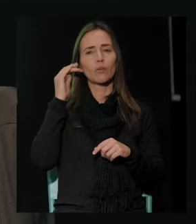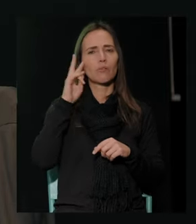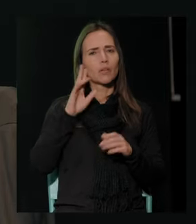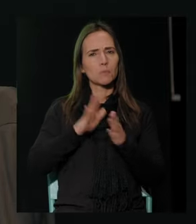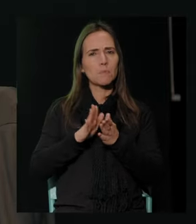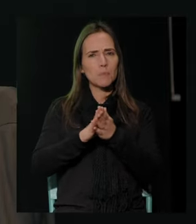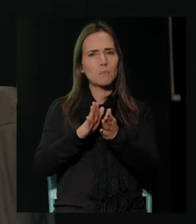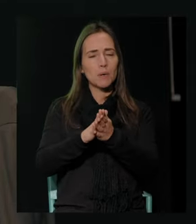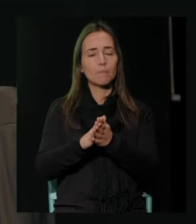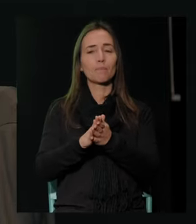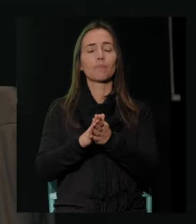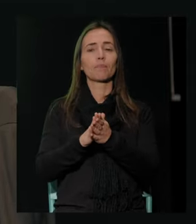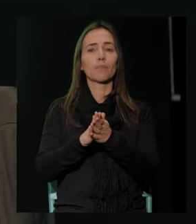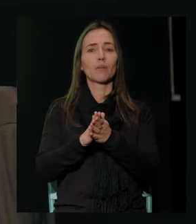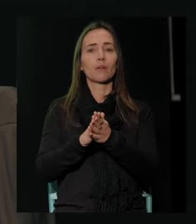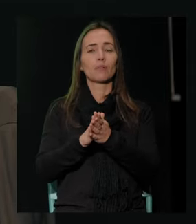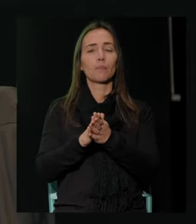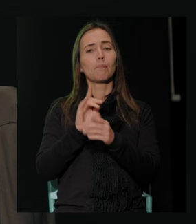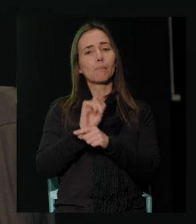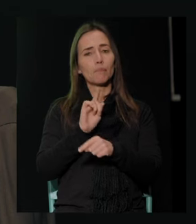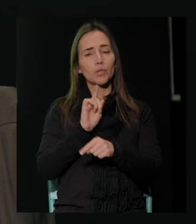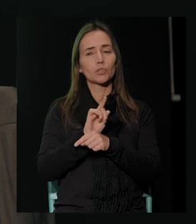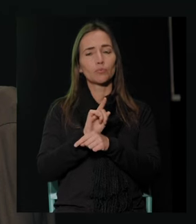verificado, mesmo inclusivamente